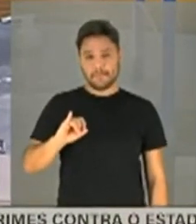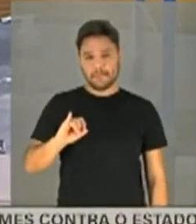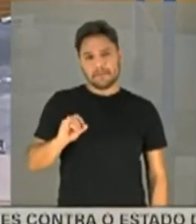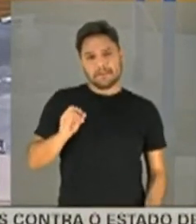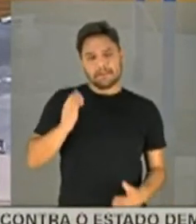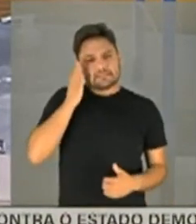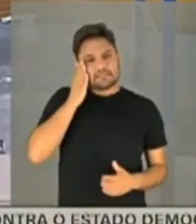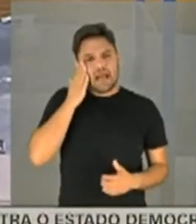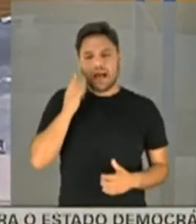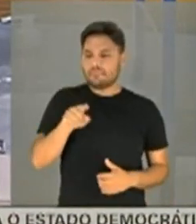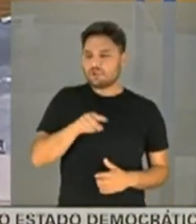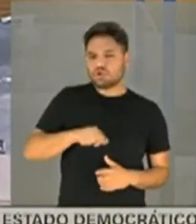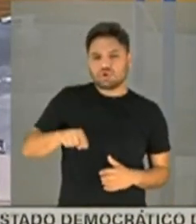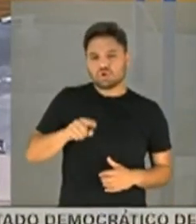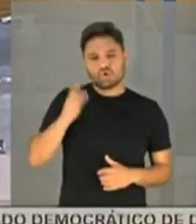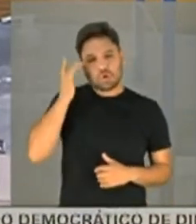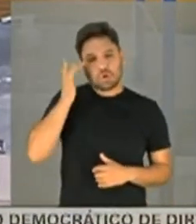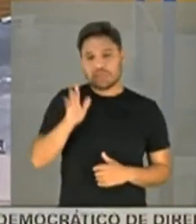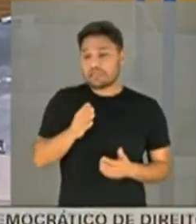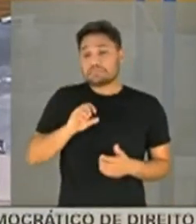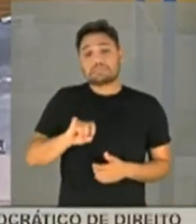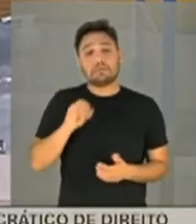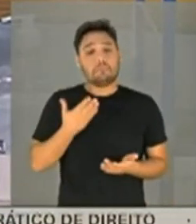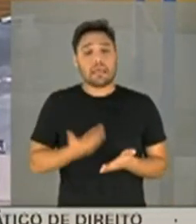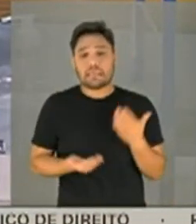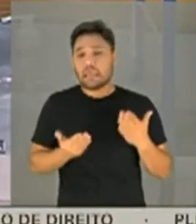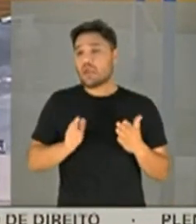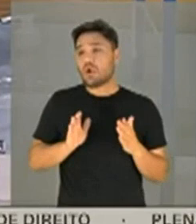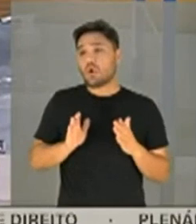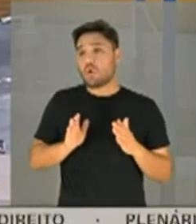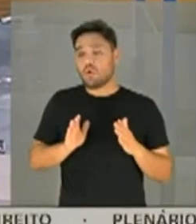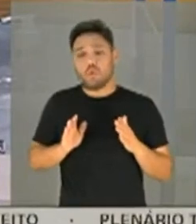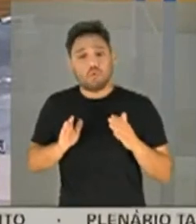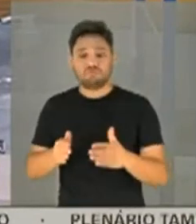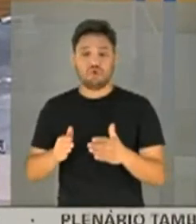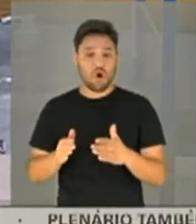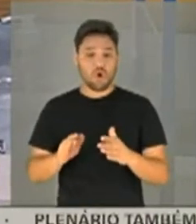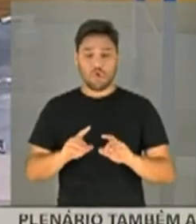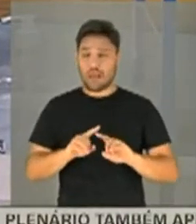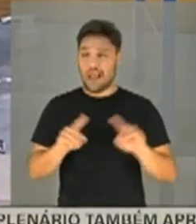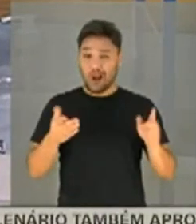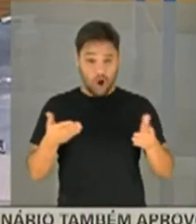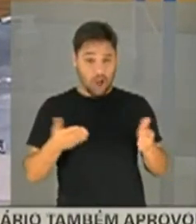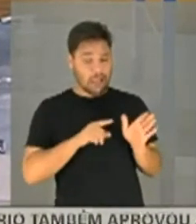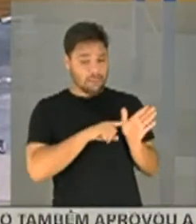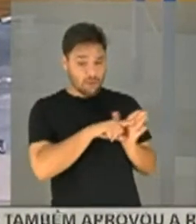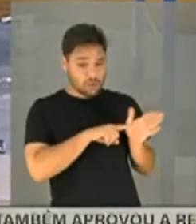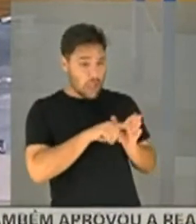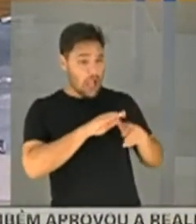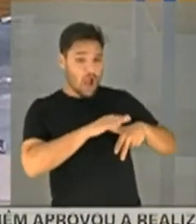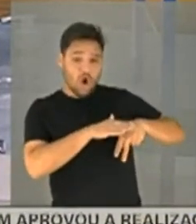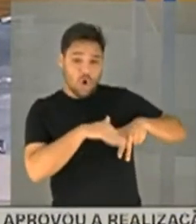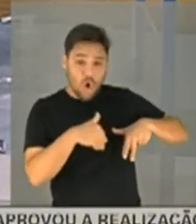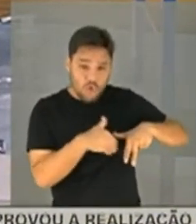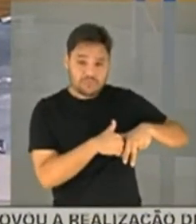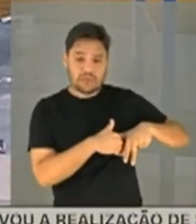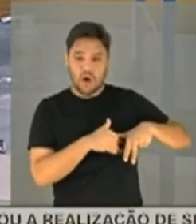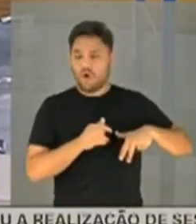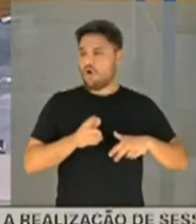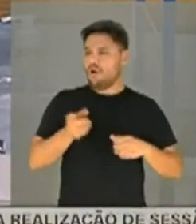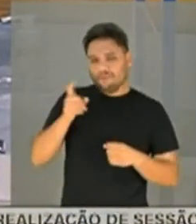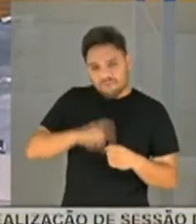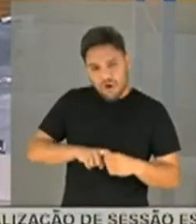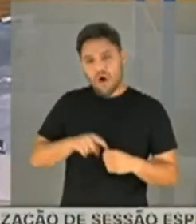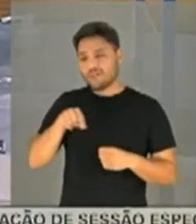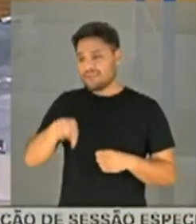ela perdeu completamente o rumo e, em vez de investigar a corrupção, volta de